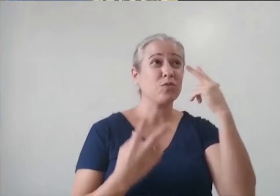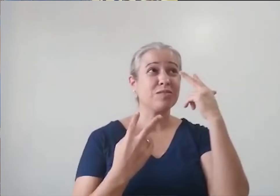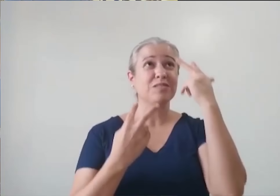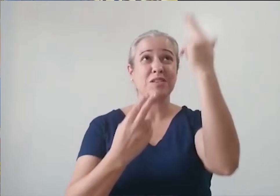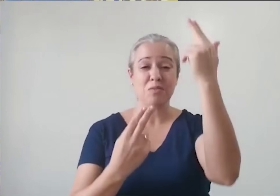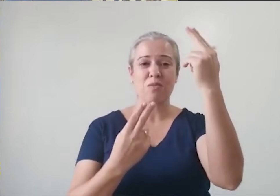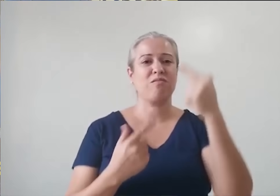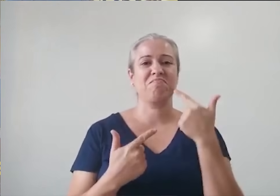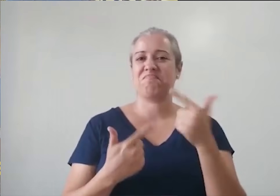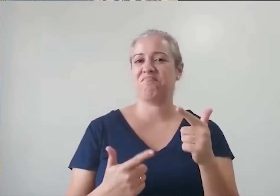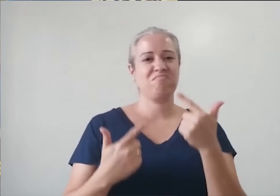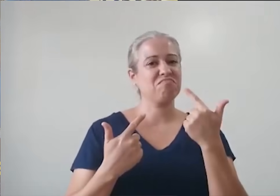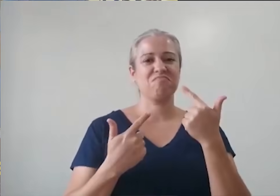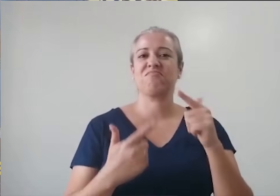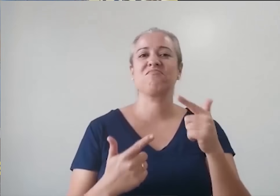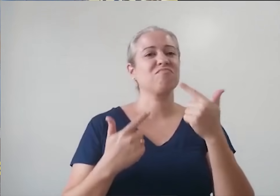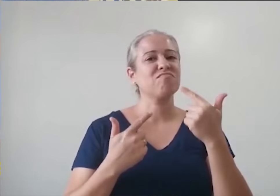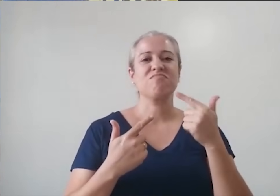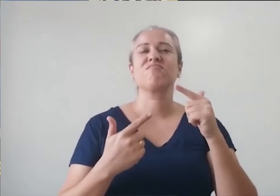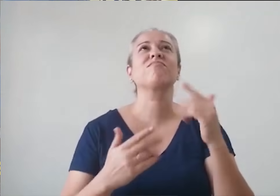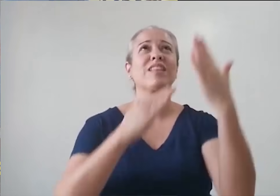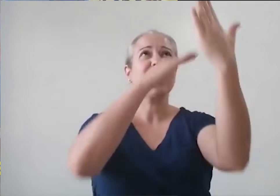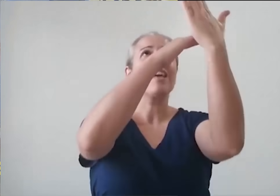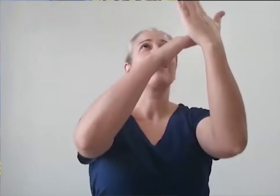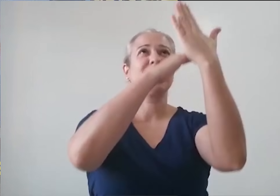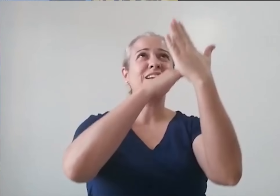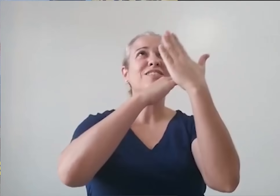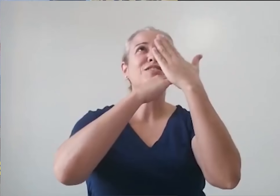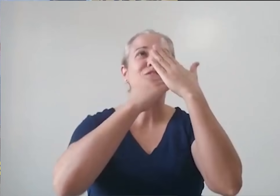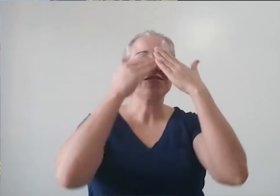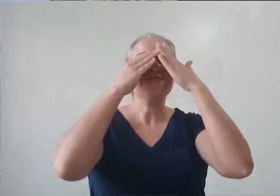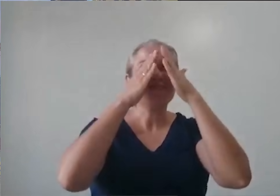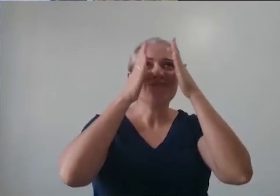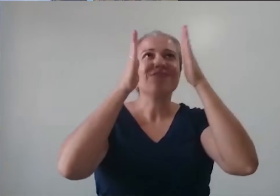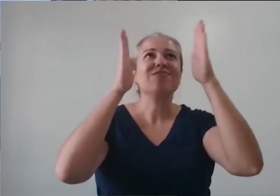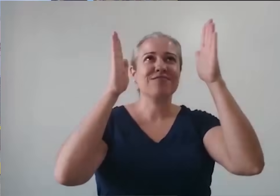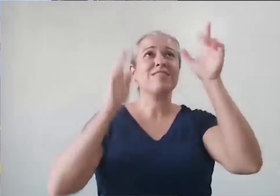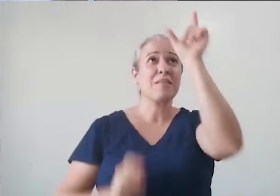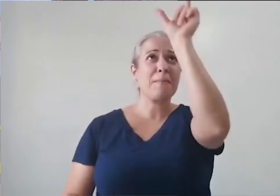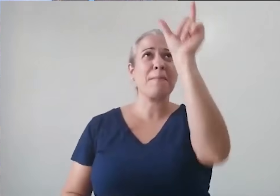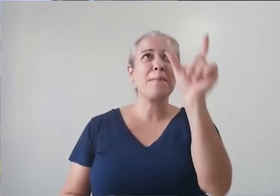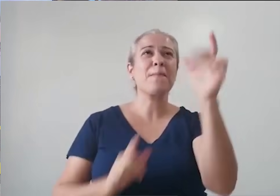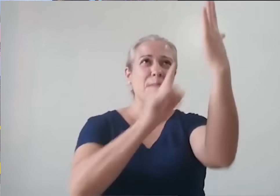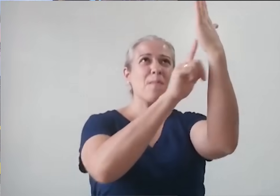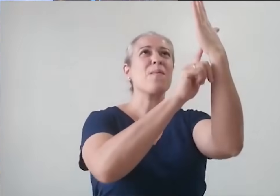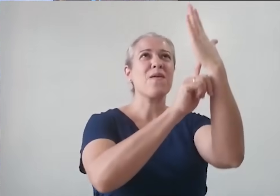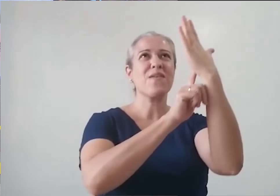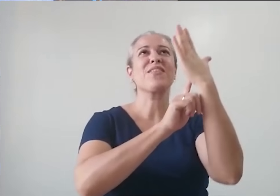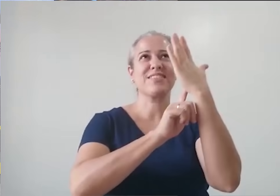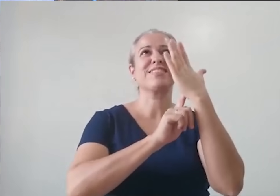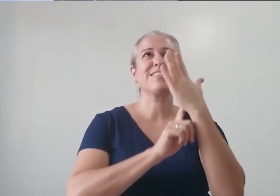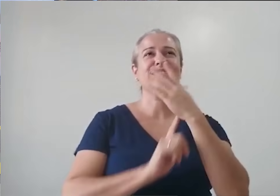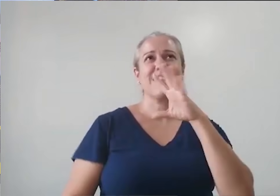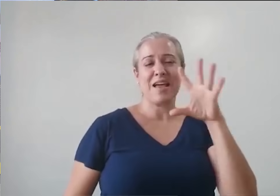inigualável. Abre os meus olhos, Senhor. Mostra quem